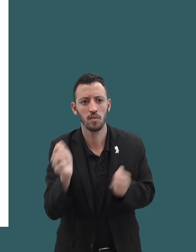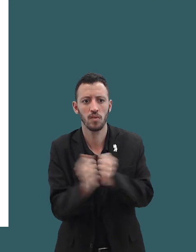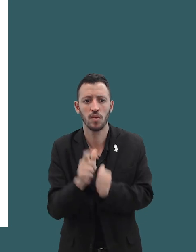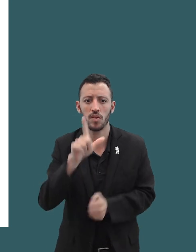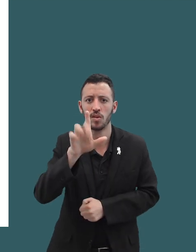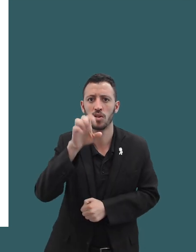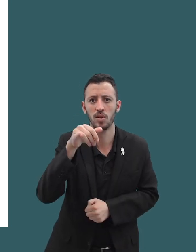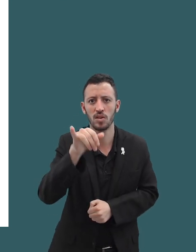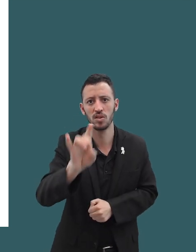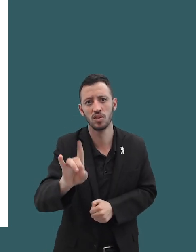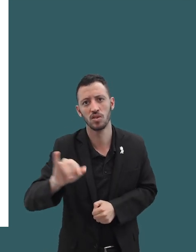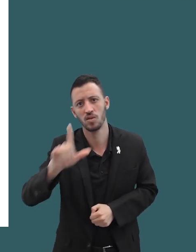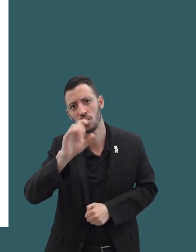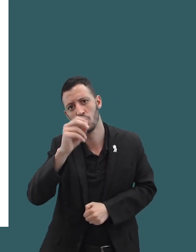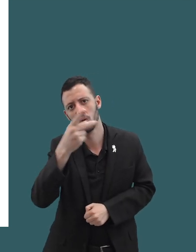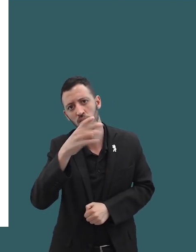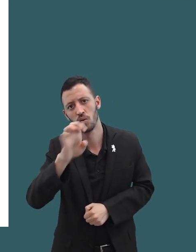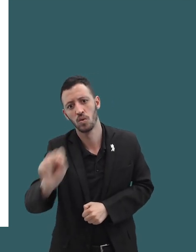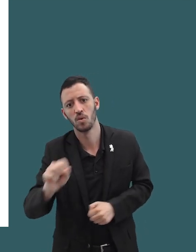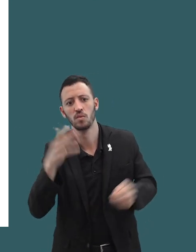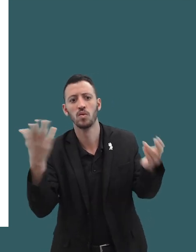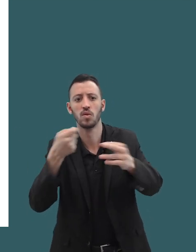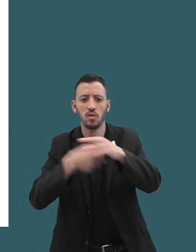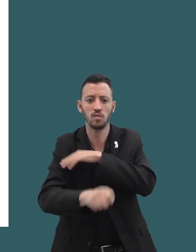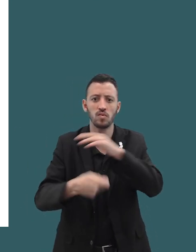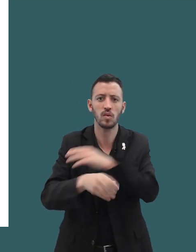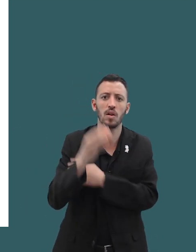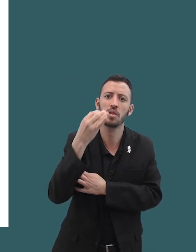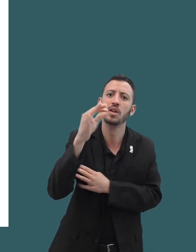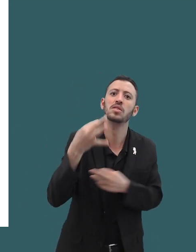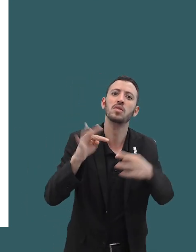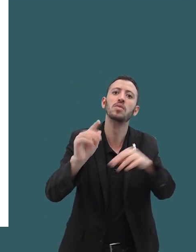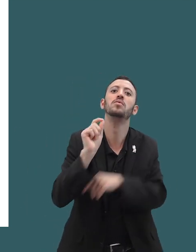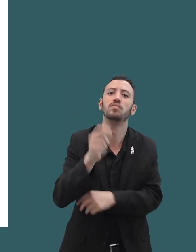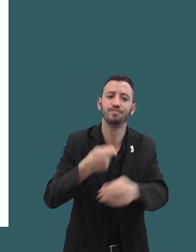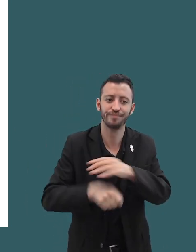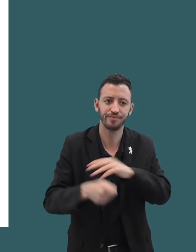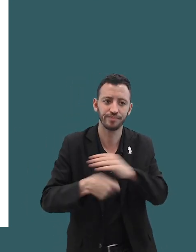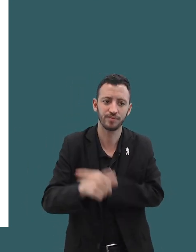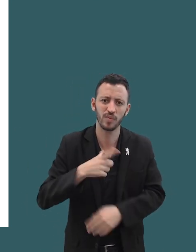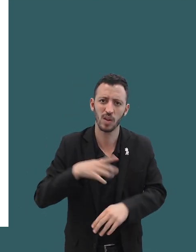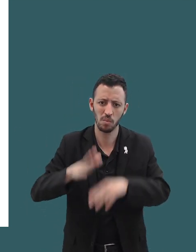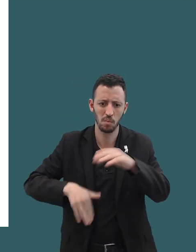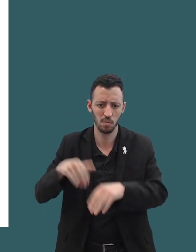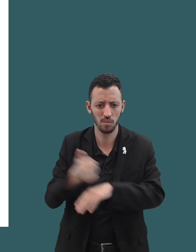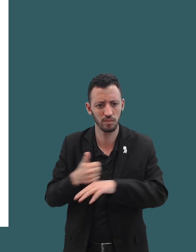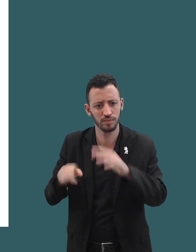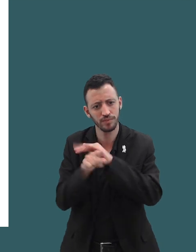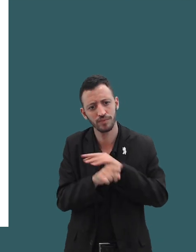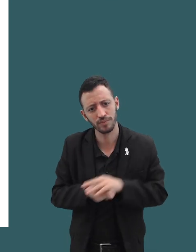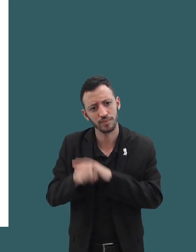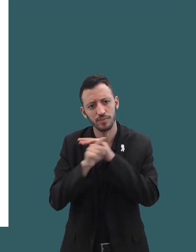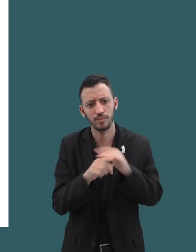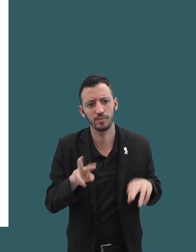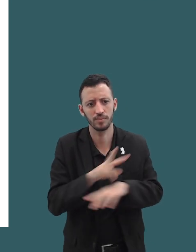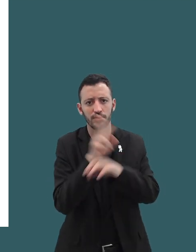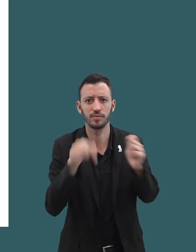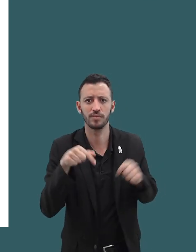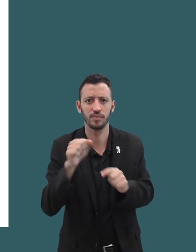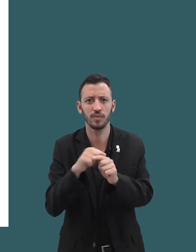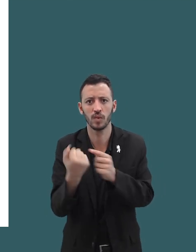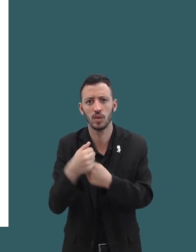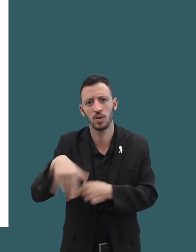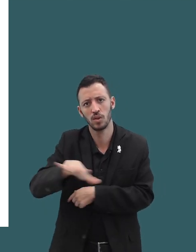Leite Lopes é fundamental. E o que vale o investimento em ciência e tecnologia? Nós temos um pesquisador que é